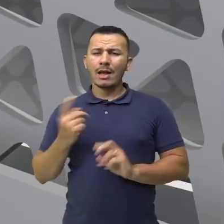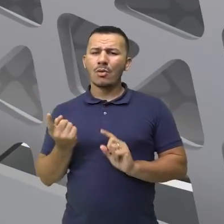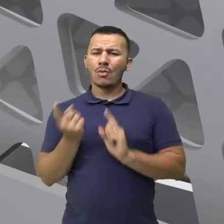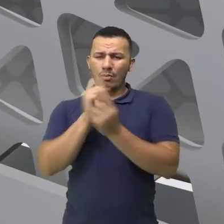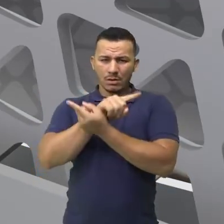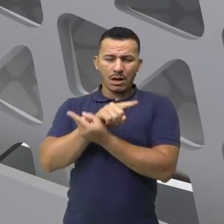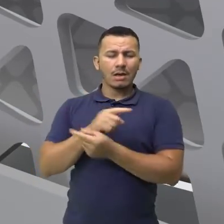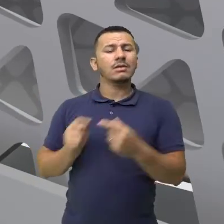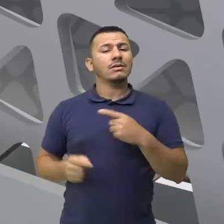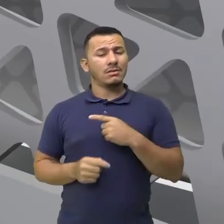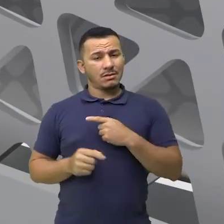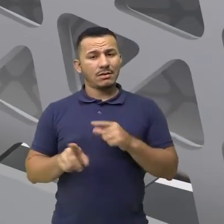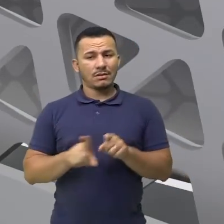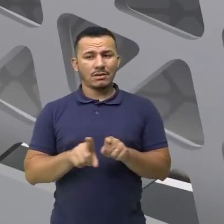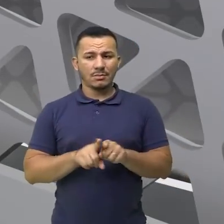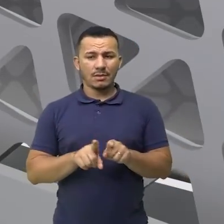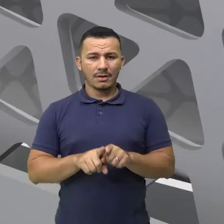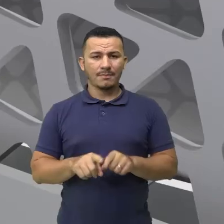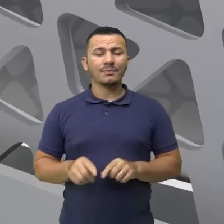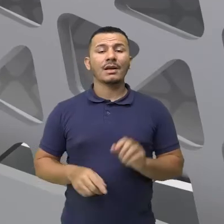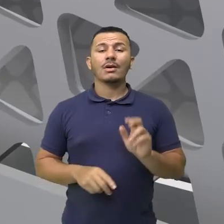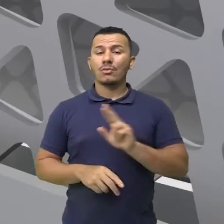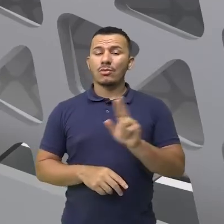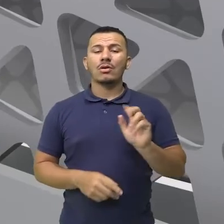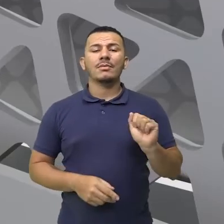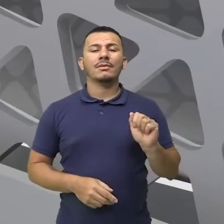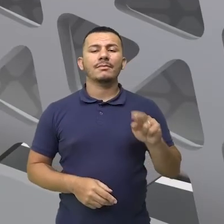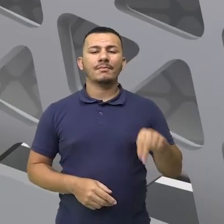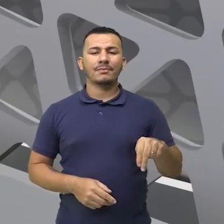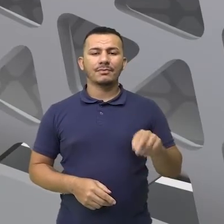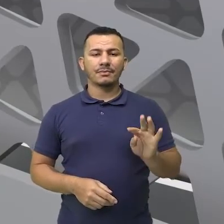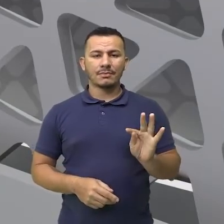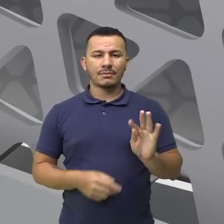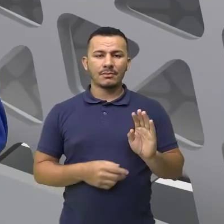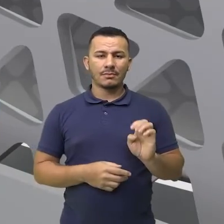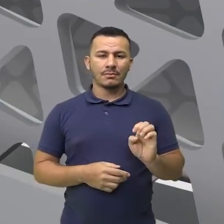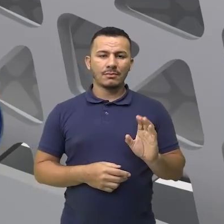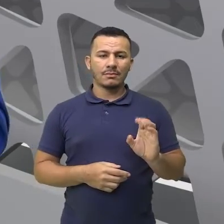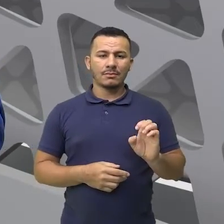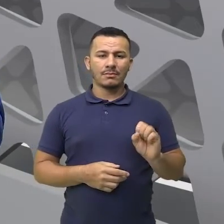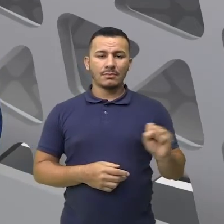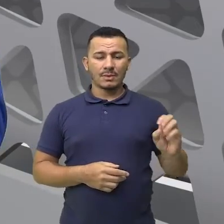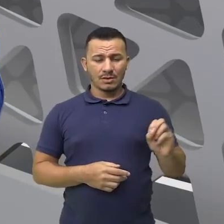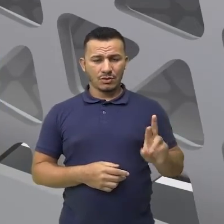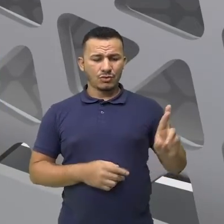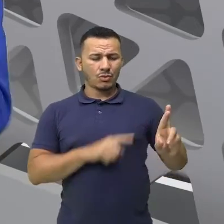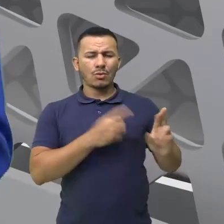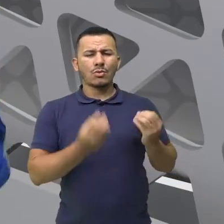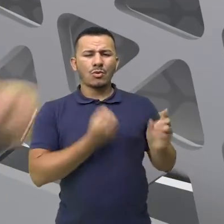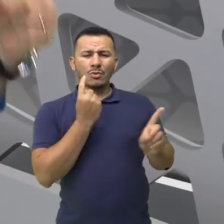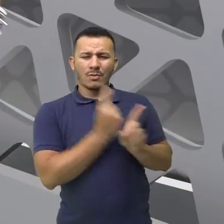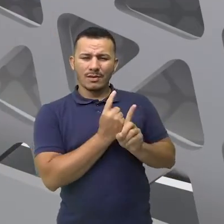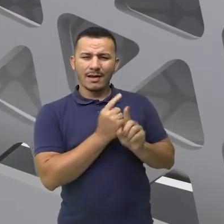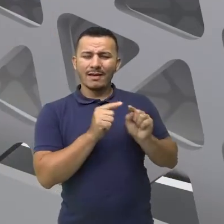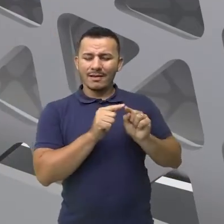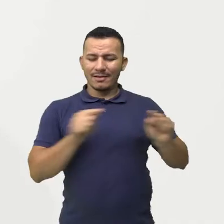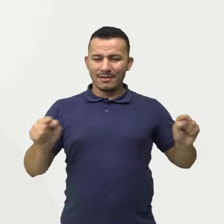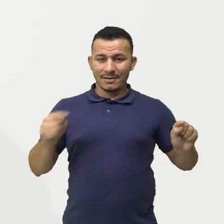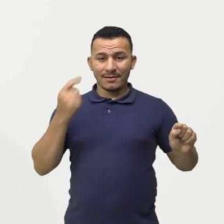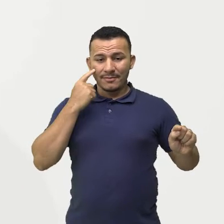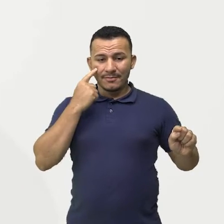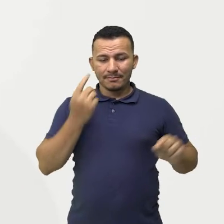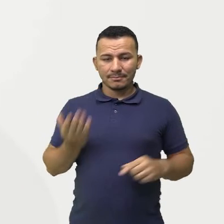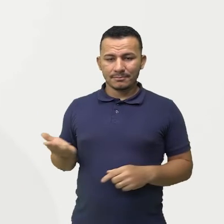contrário? Existe. Existe o antecessor. Então vamos ver como descobrir o antecessor. Olha